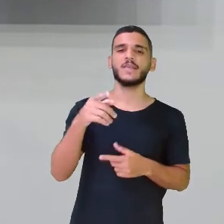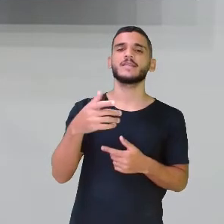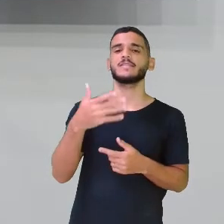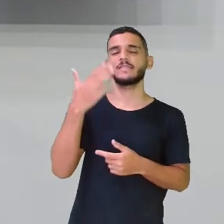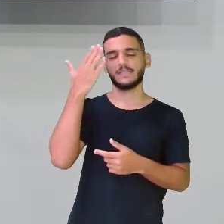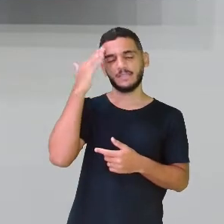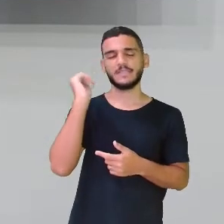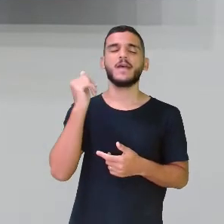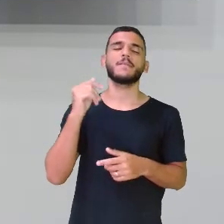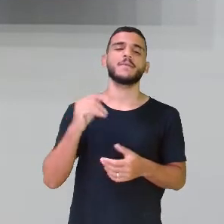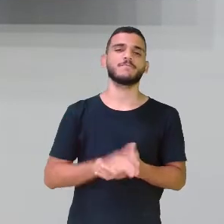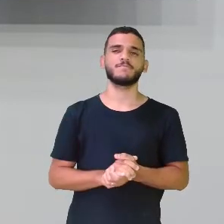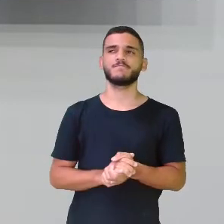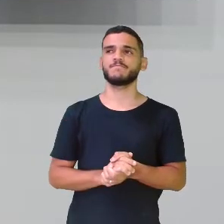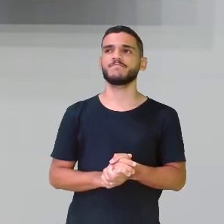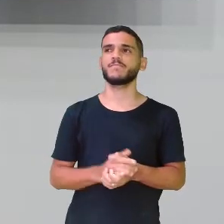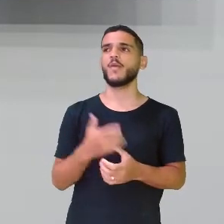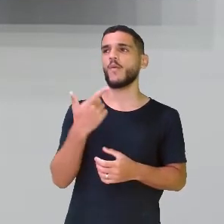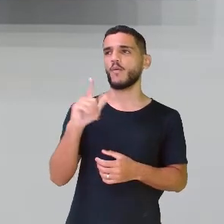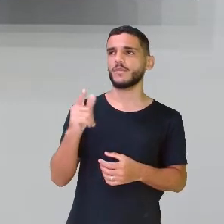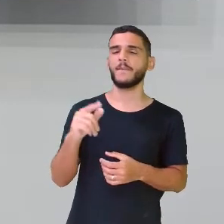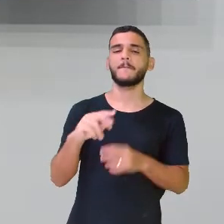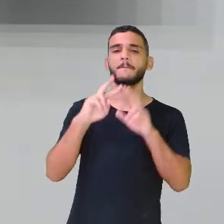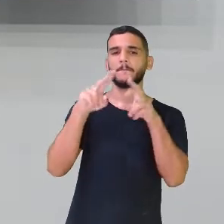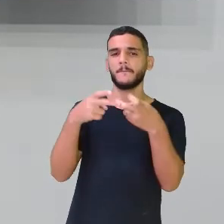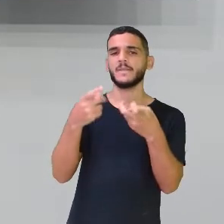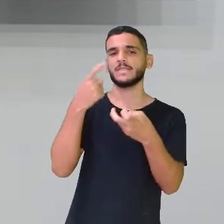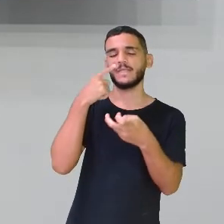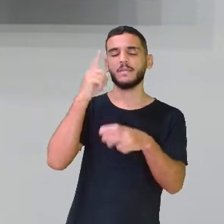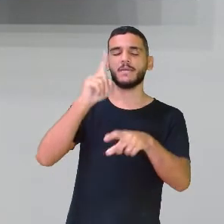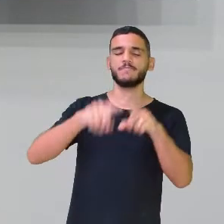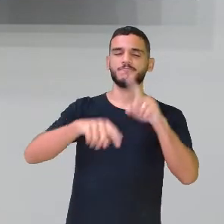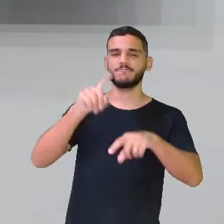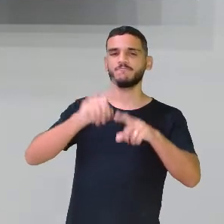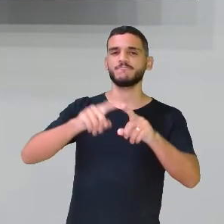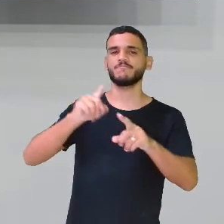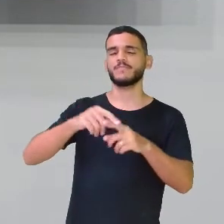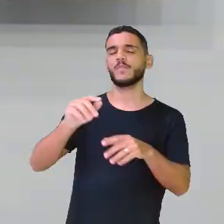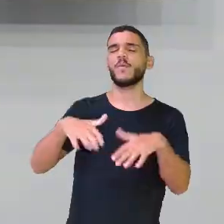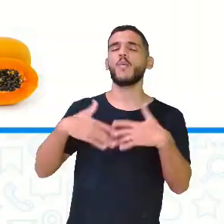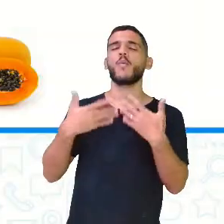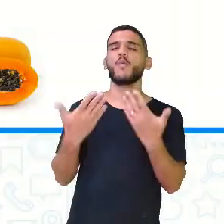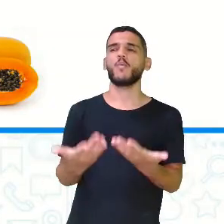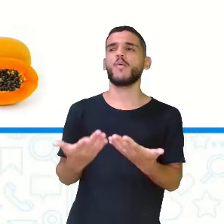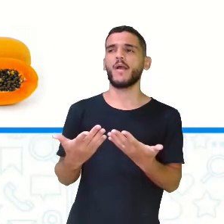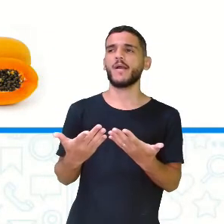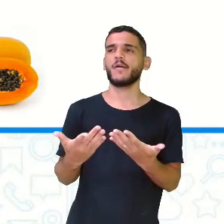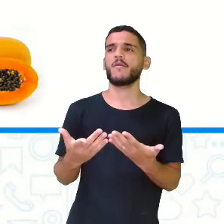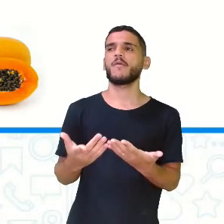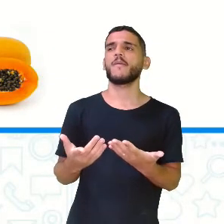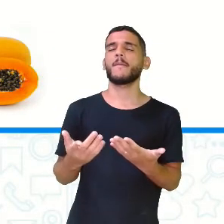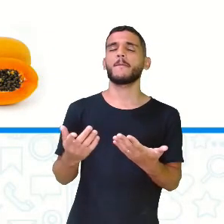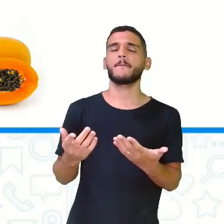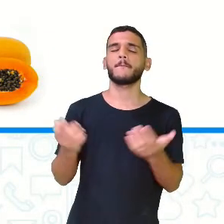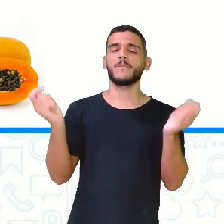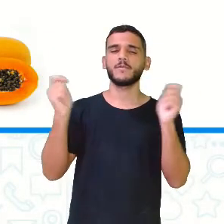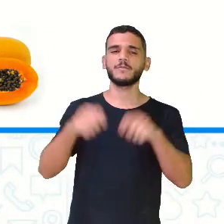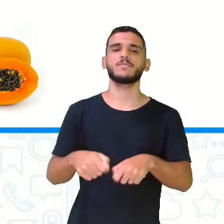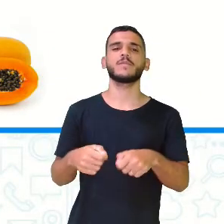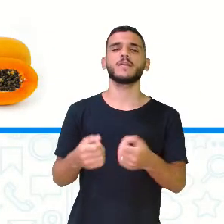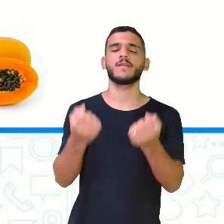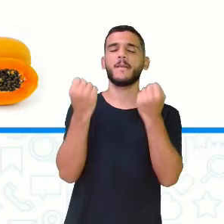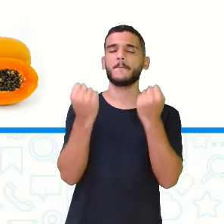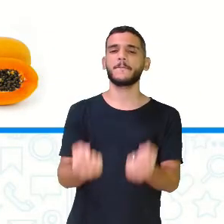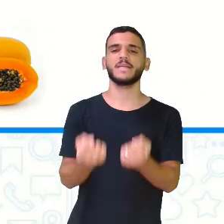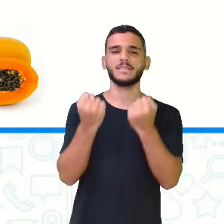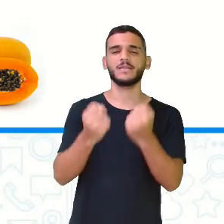tenho mais uma. Observe os produtos abaixo. Qual deles pode ser pesado em